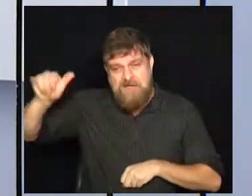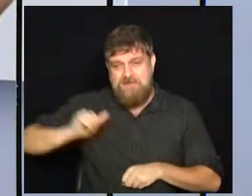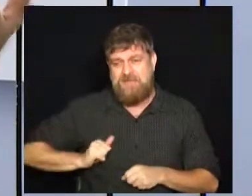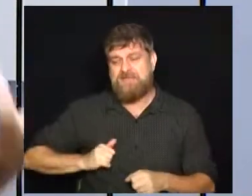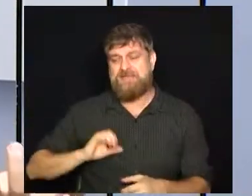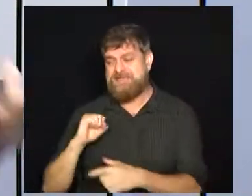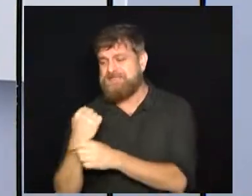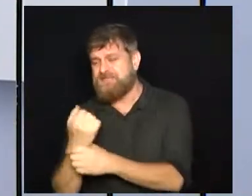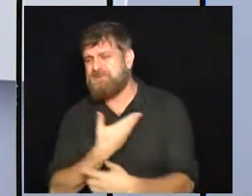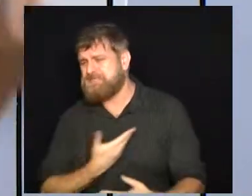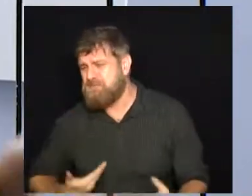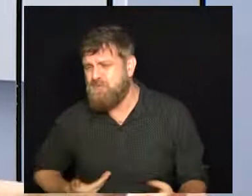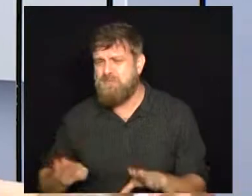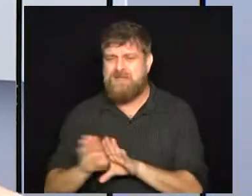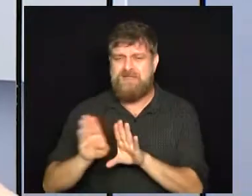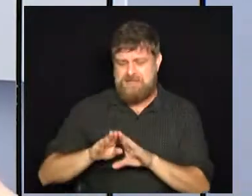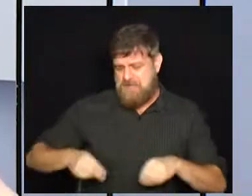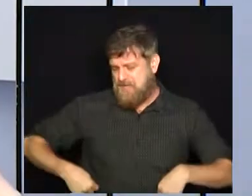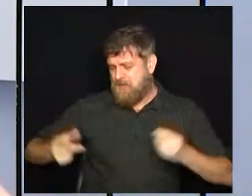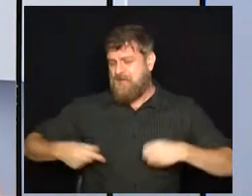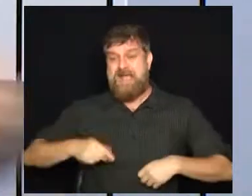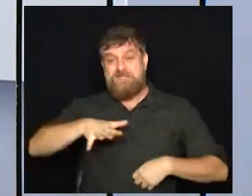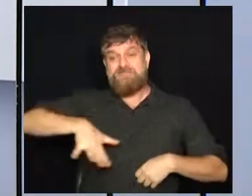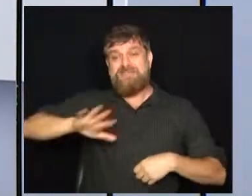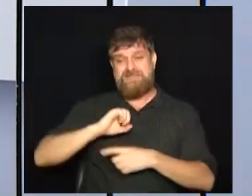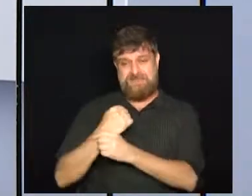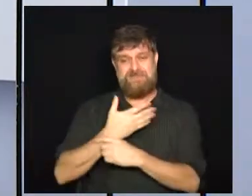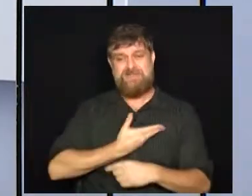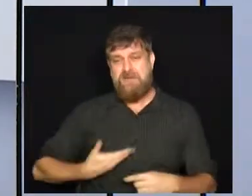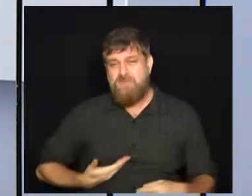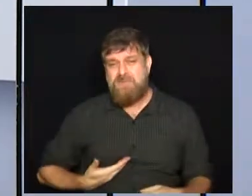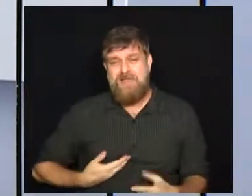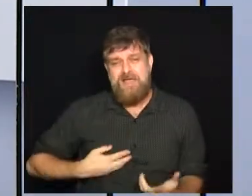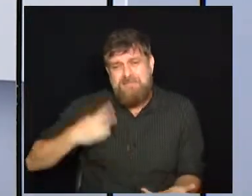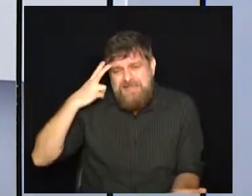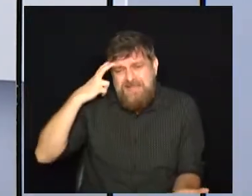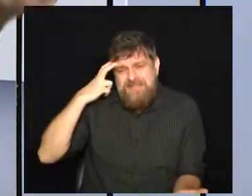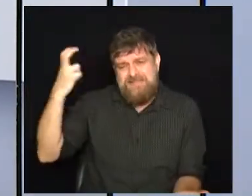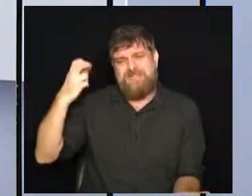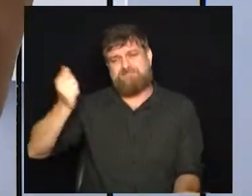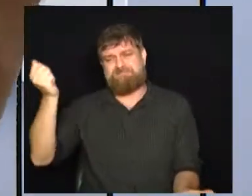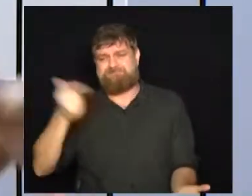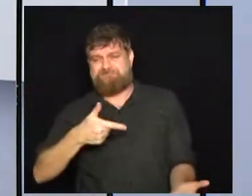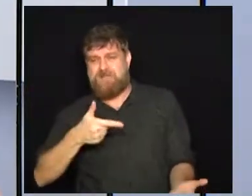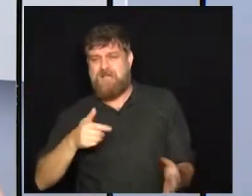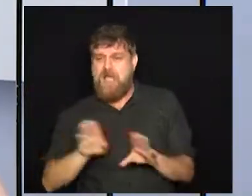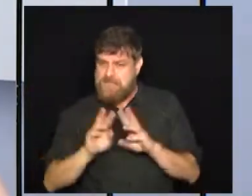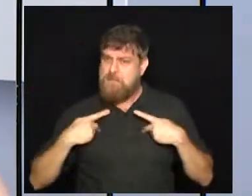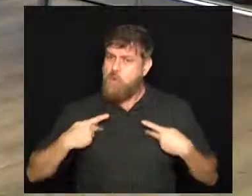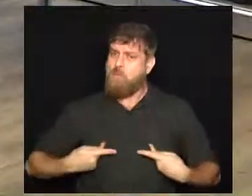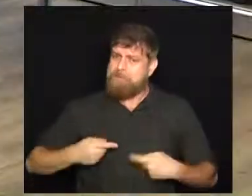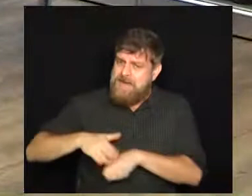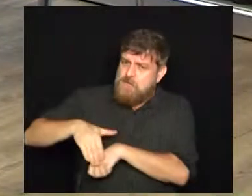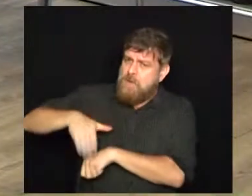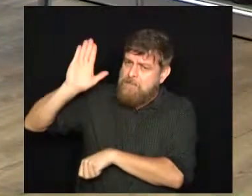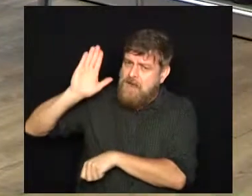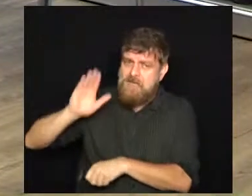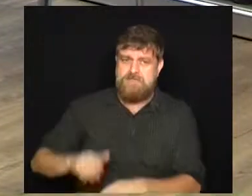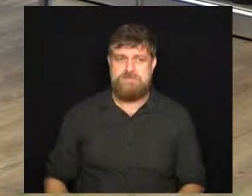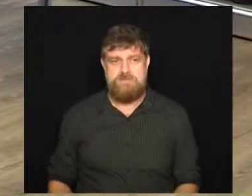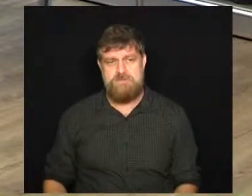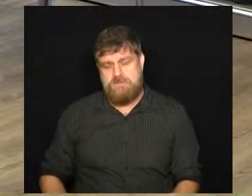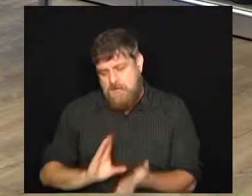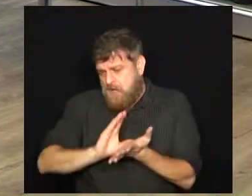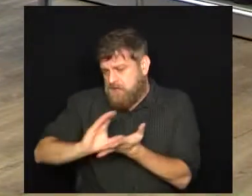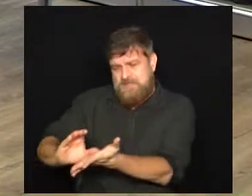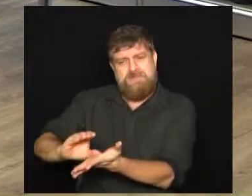segurança pública, redução de custo em segurança pública. É muito mais inteligente, é o mais humano e mais inteligente. Então, eu acho que falta